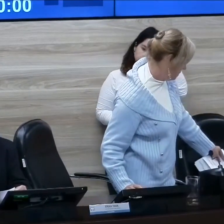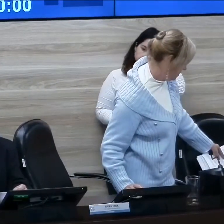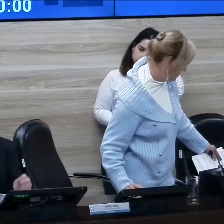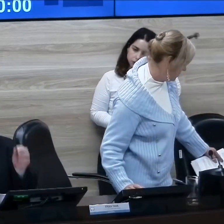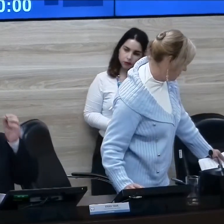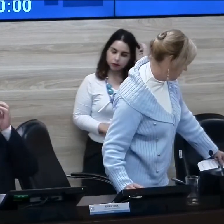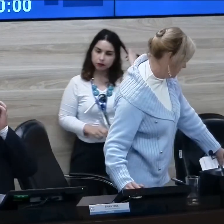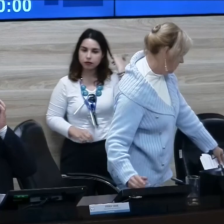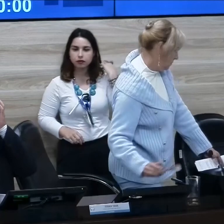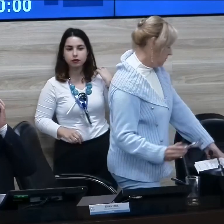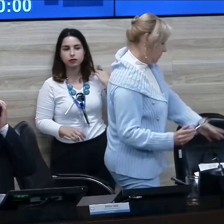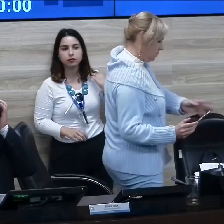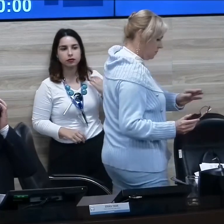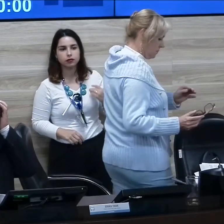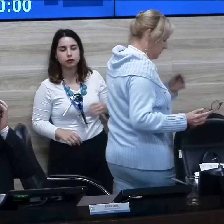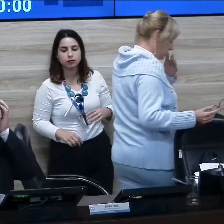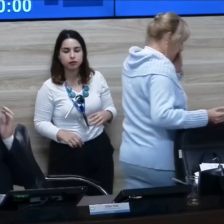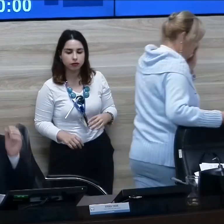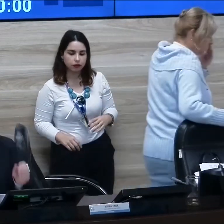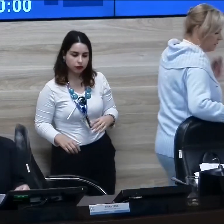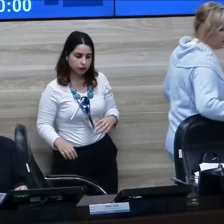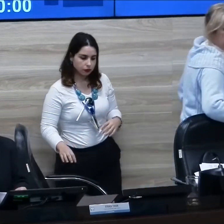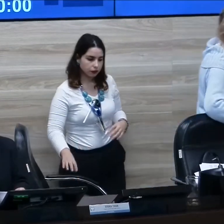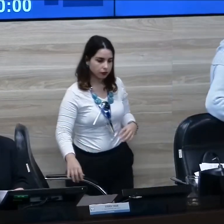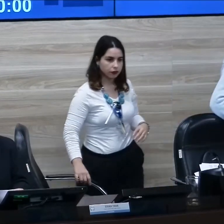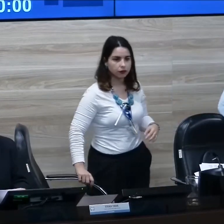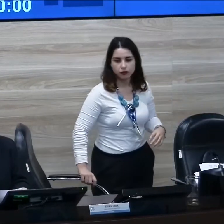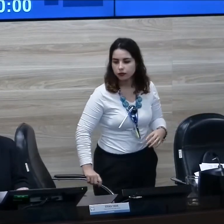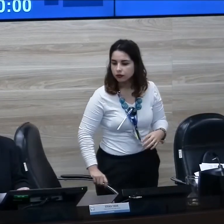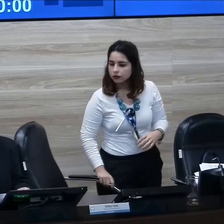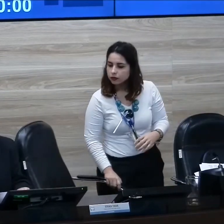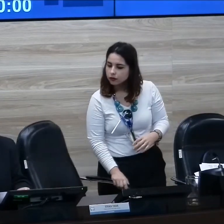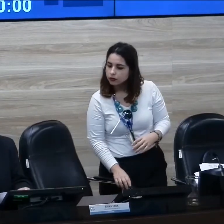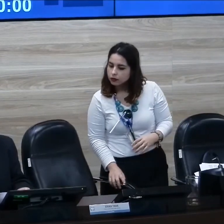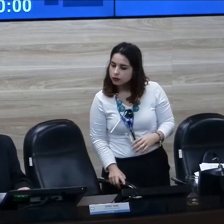medalha mérito cívico 15 de setembro, a doutora Ieda